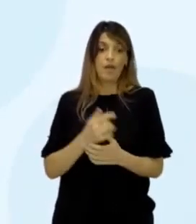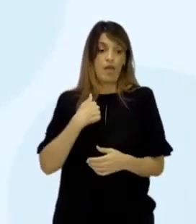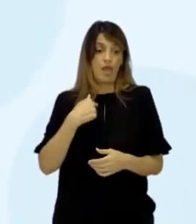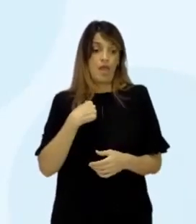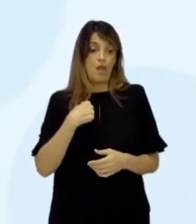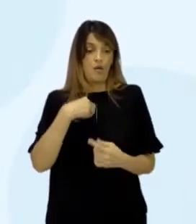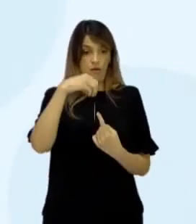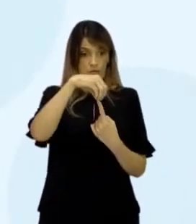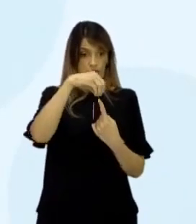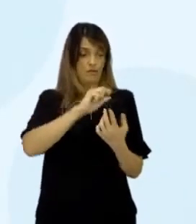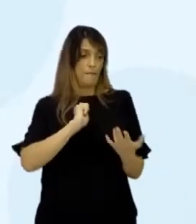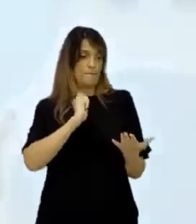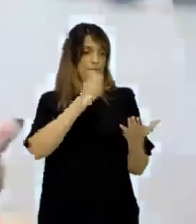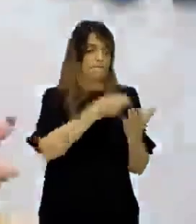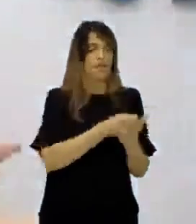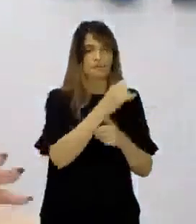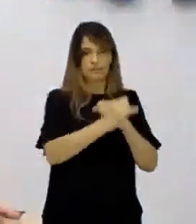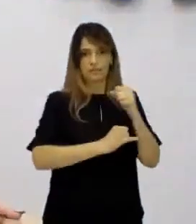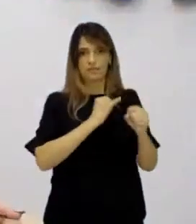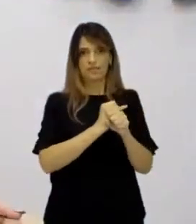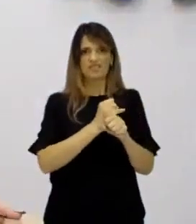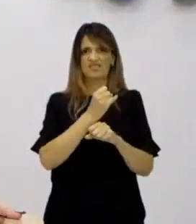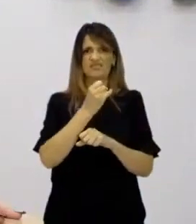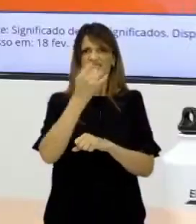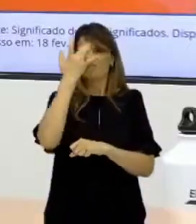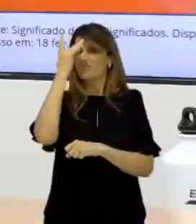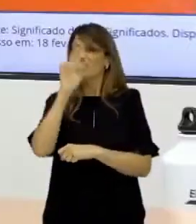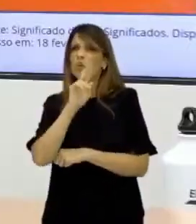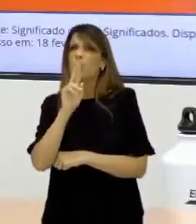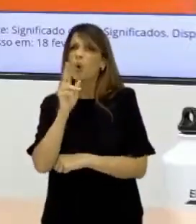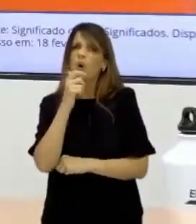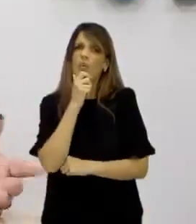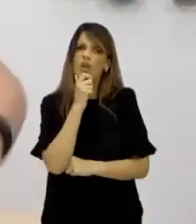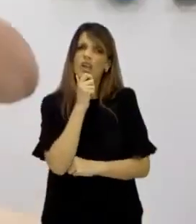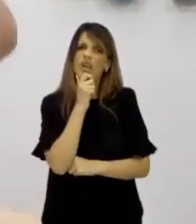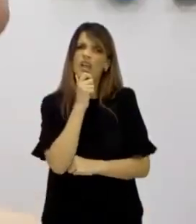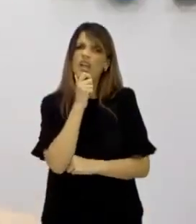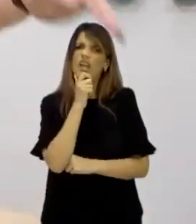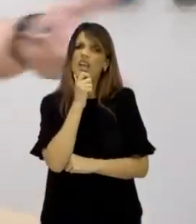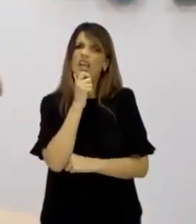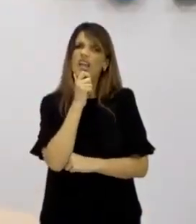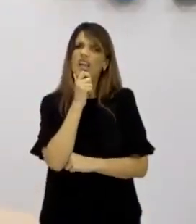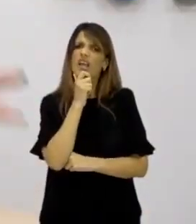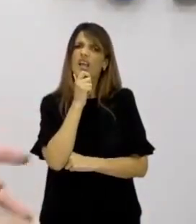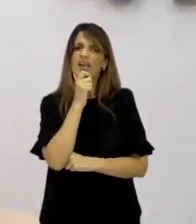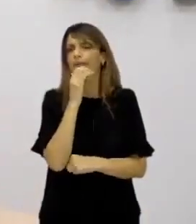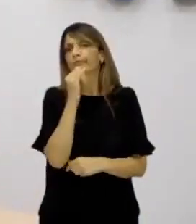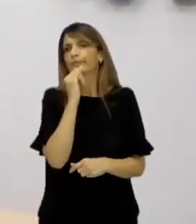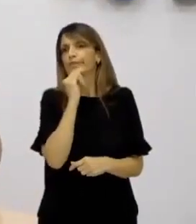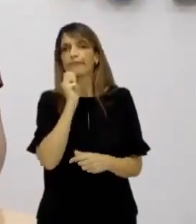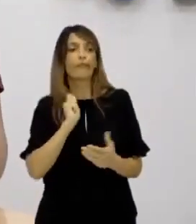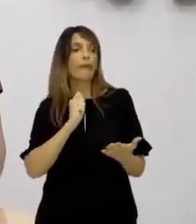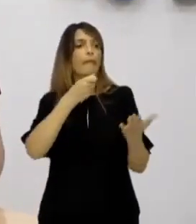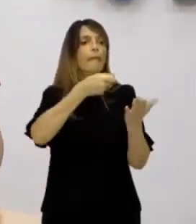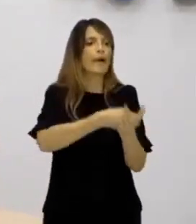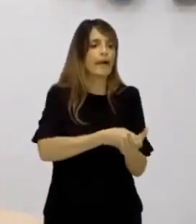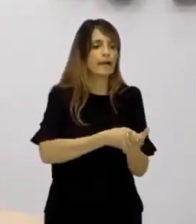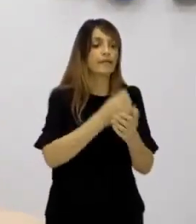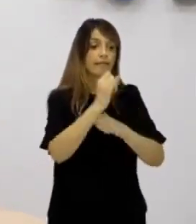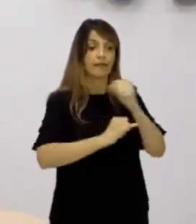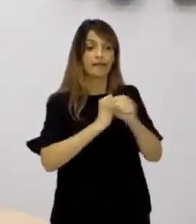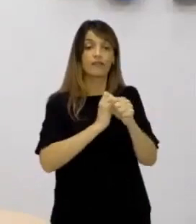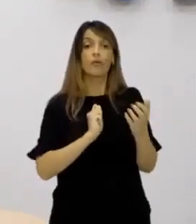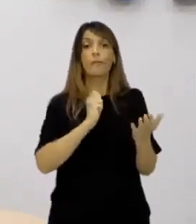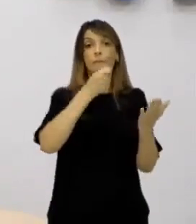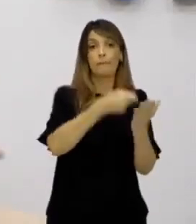eu não consigo pensar em outro nome além da. Pensando em falar o nome. Para quem você paga a conta da internet, até